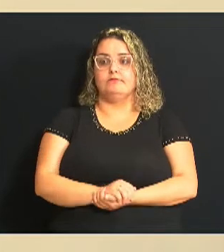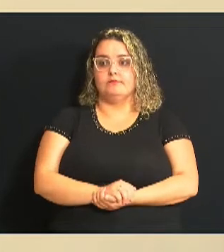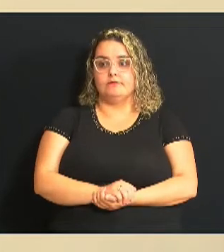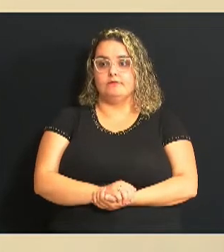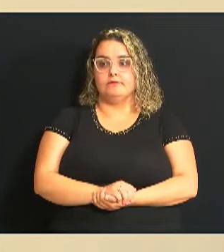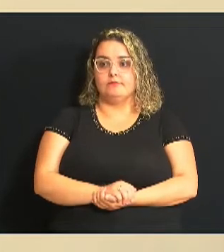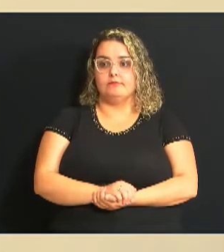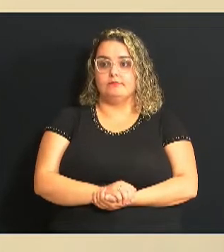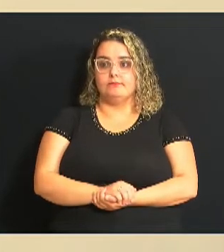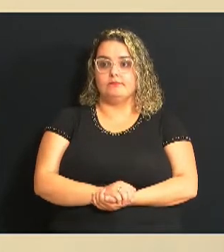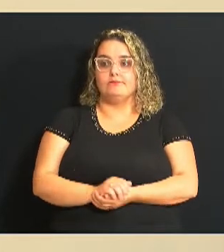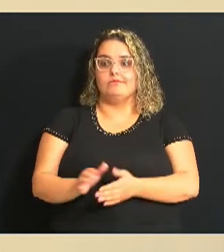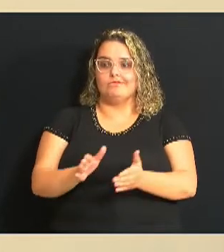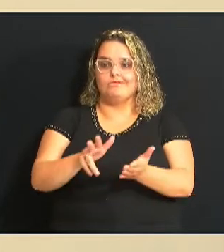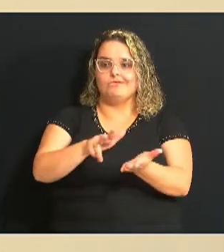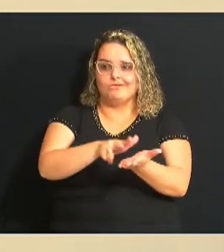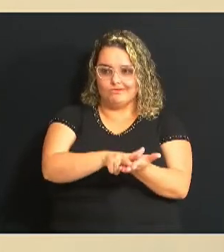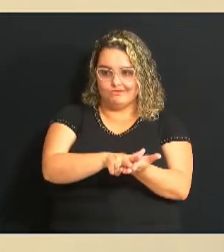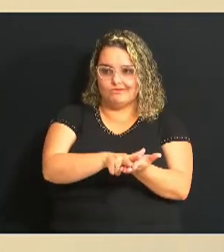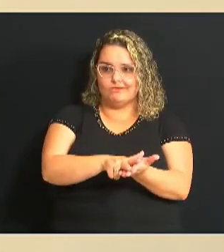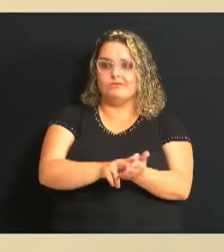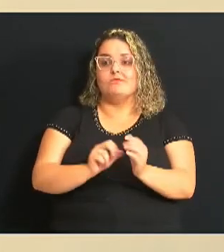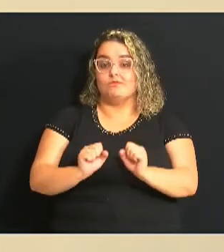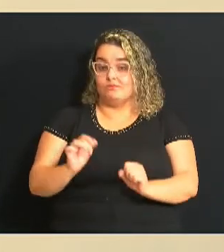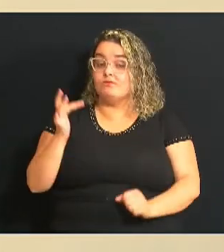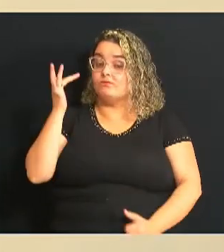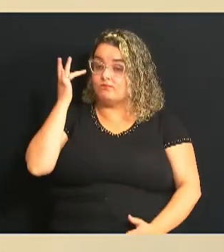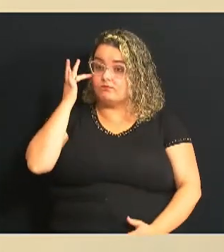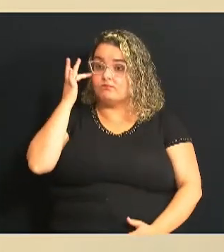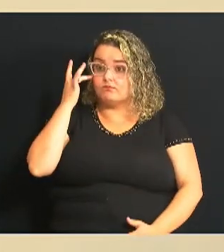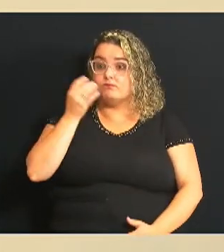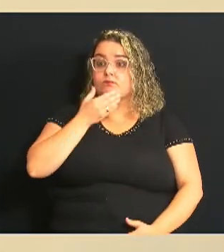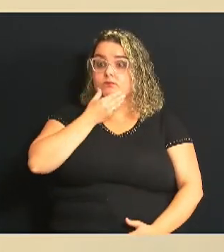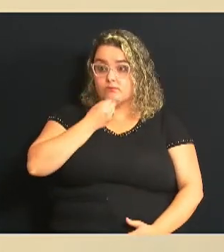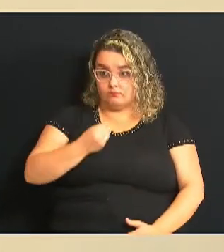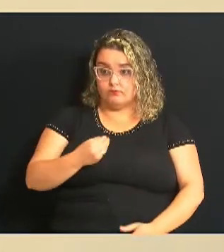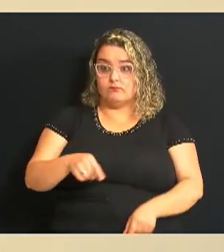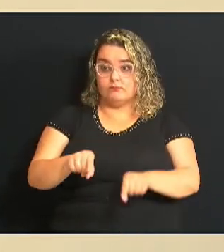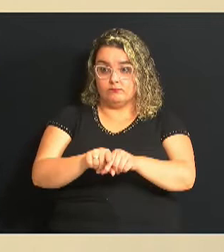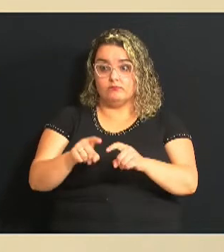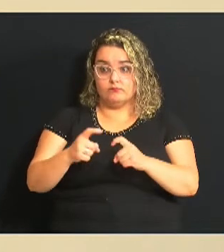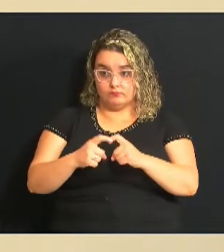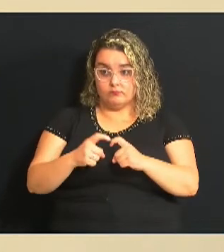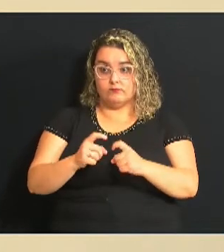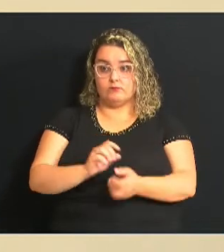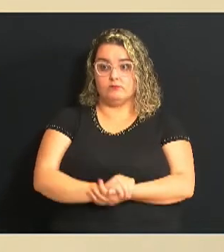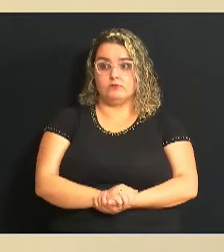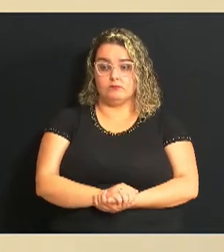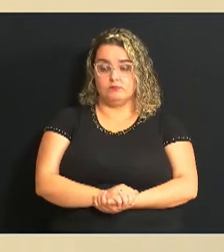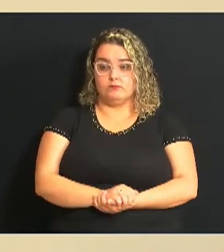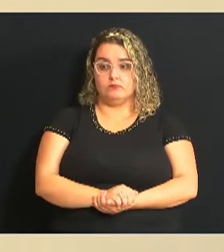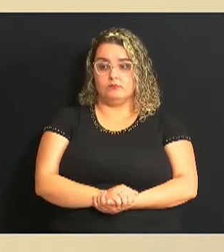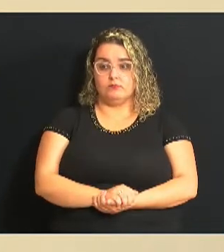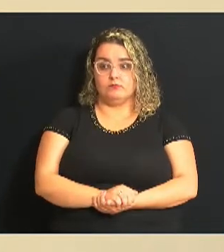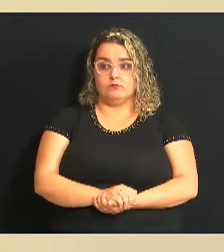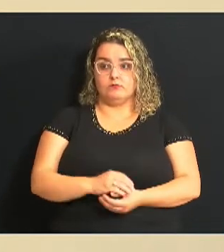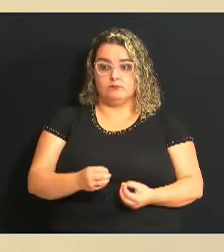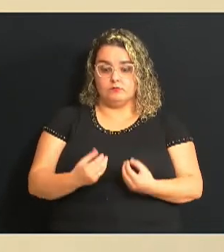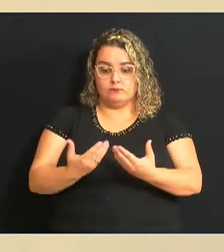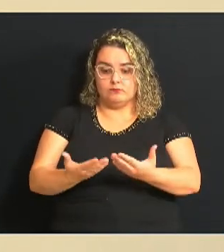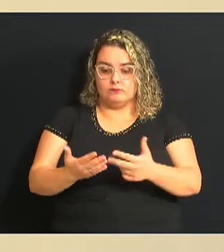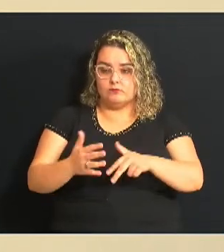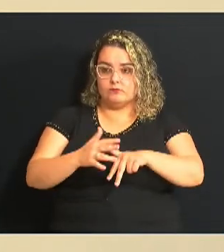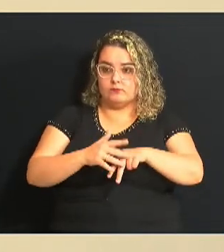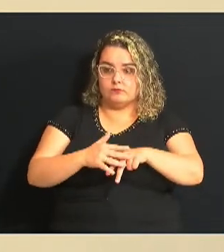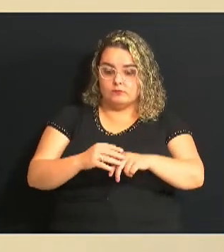leito, eu pude amadurecer como homem e como médico. Levar aos pacientes um pouco de